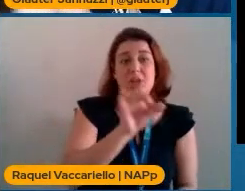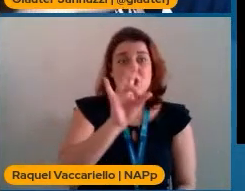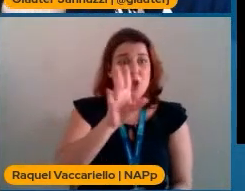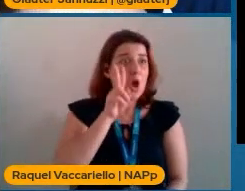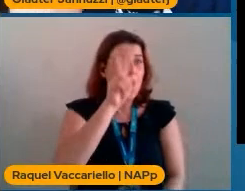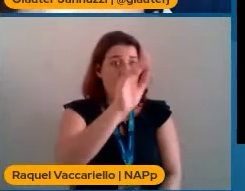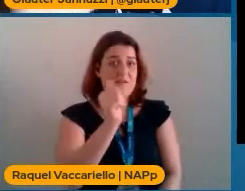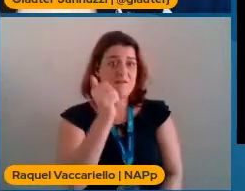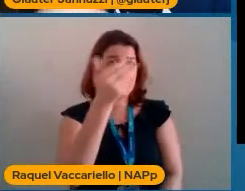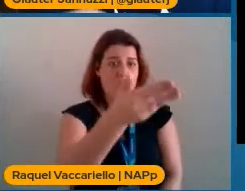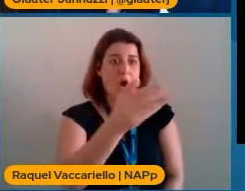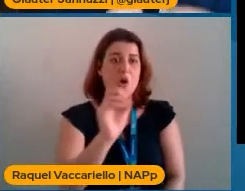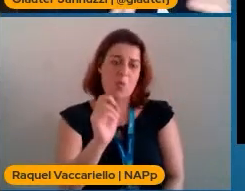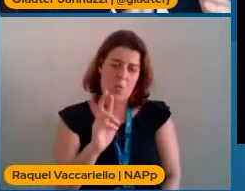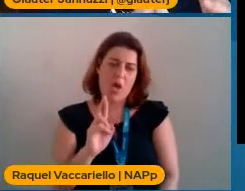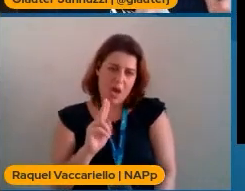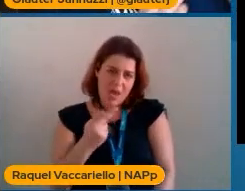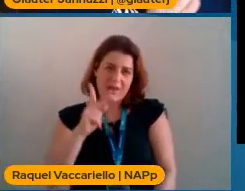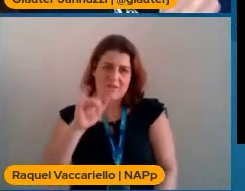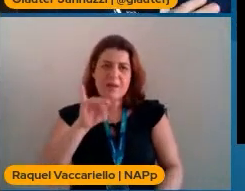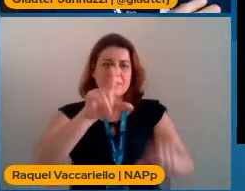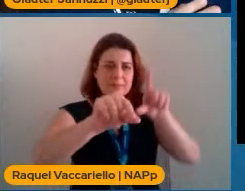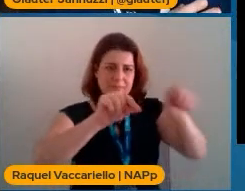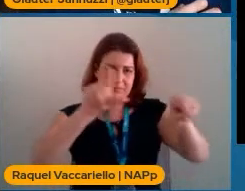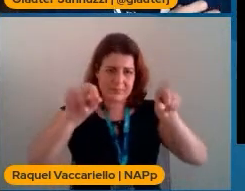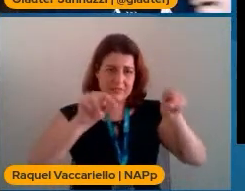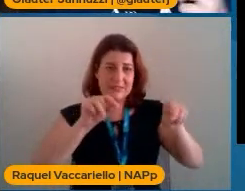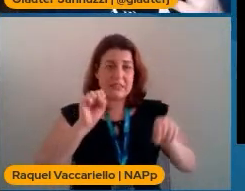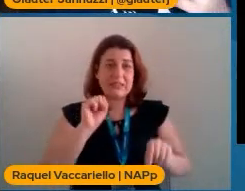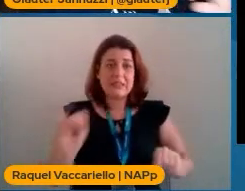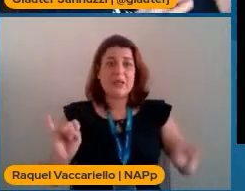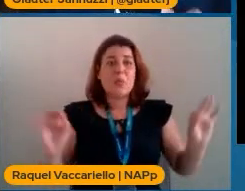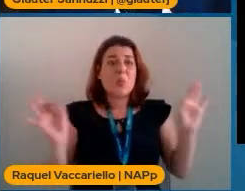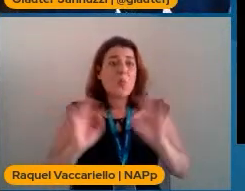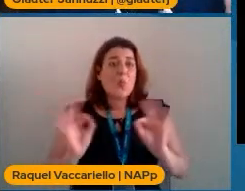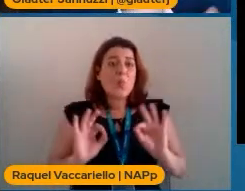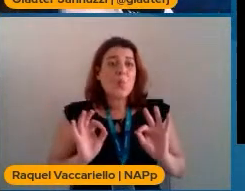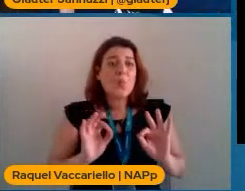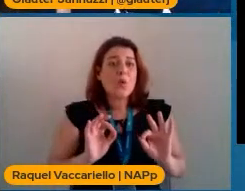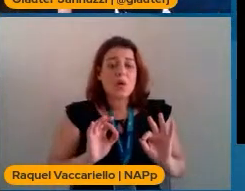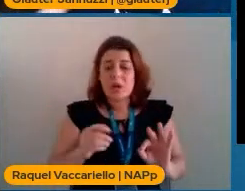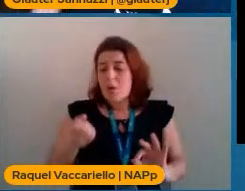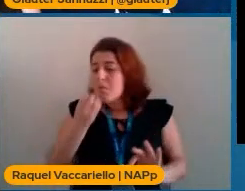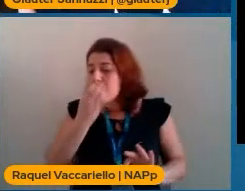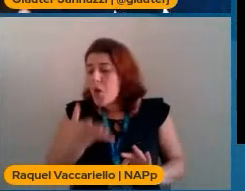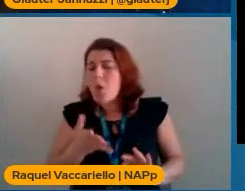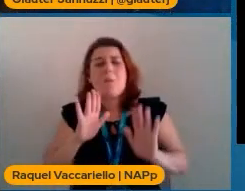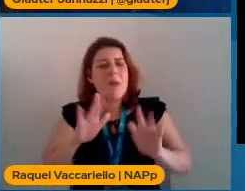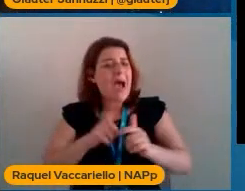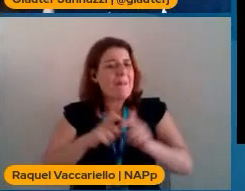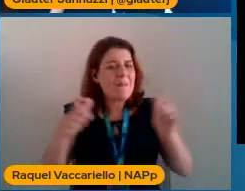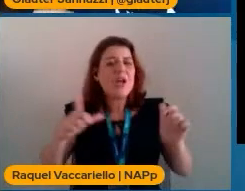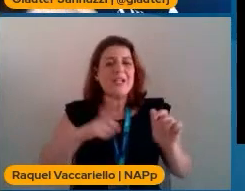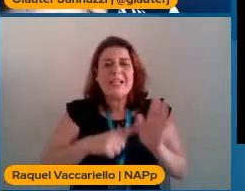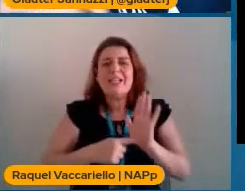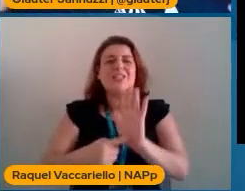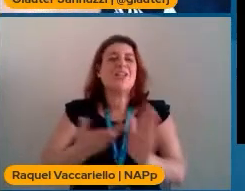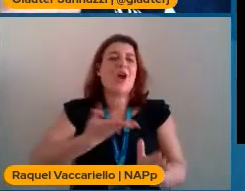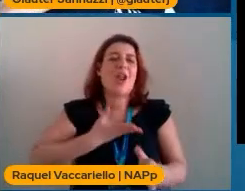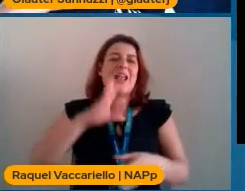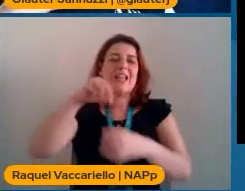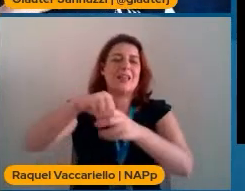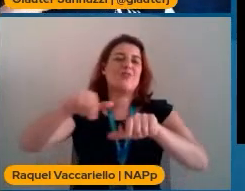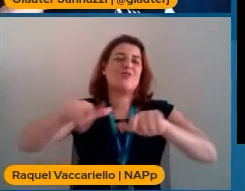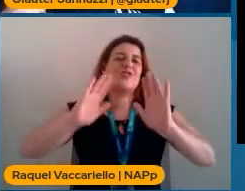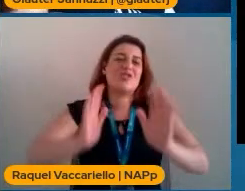ou o RH, que vai dar uma triagem lá, obviamente, se não tiver nenhuma bem recomendada, mas geralmente tem. Então, o importante para a carreira, Marcelo, é